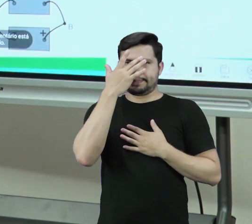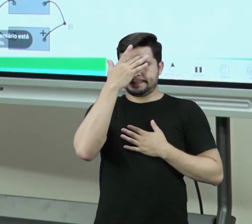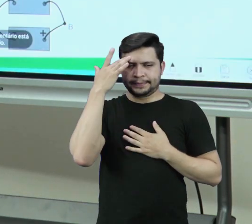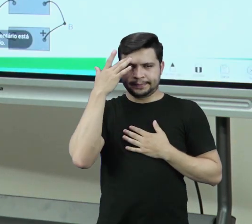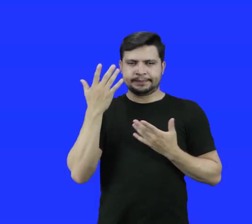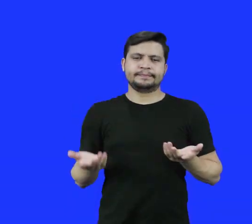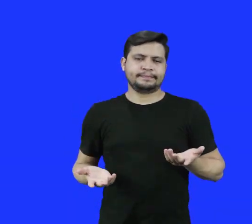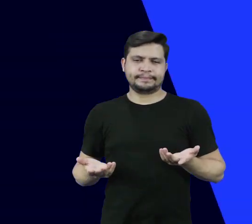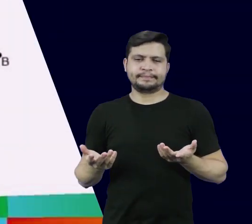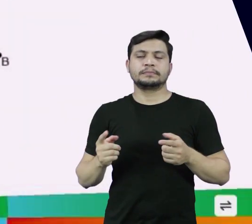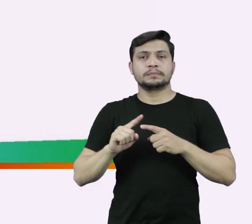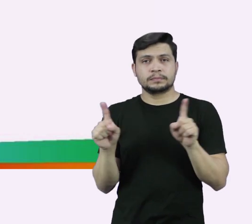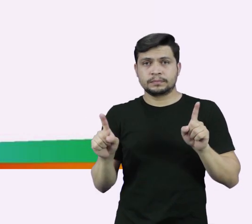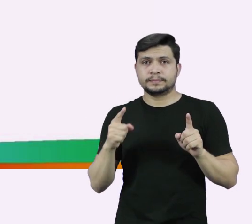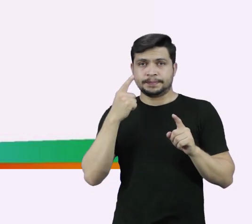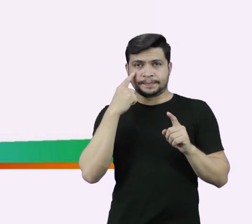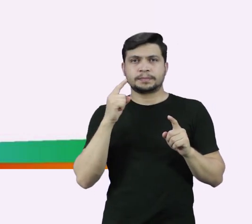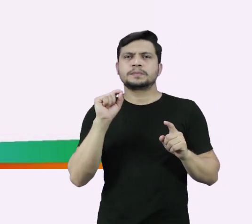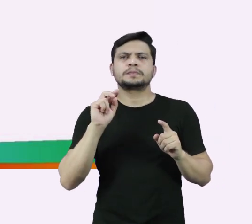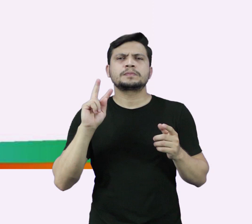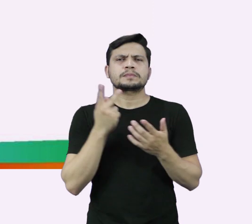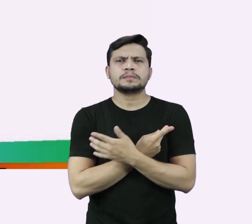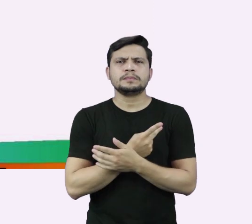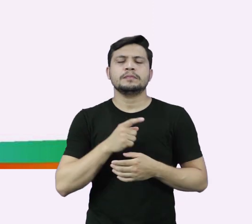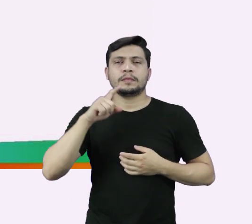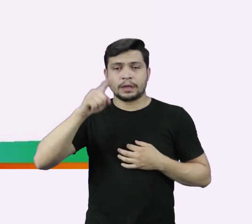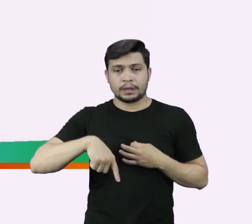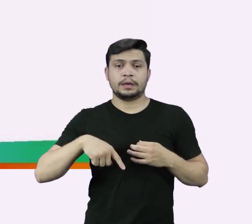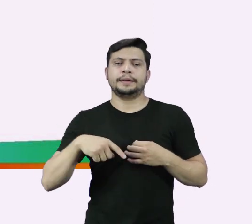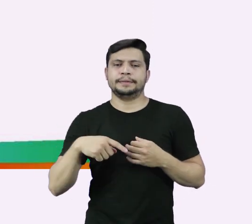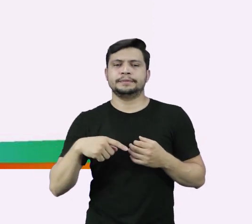dano específico a respeito de parada